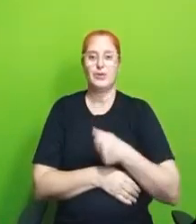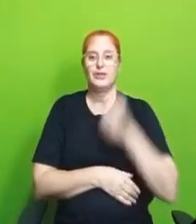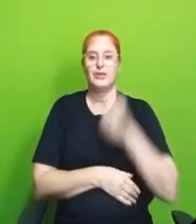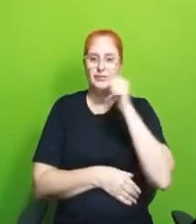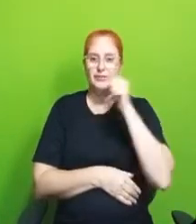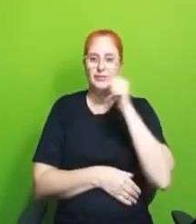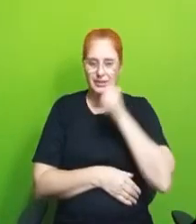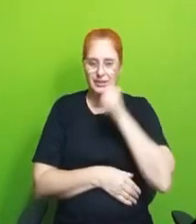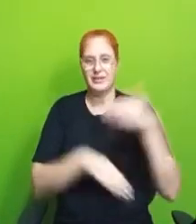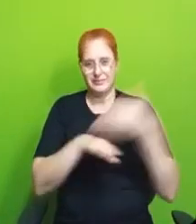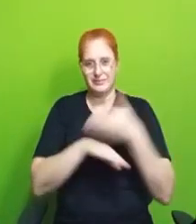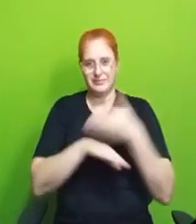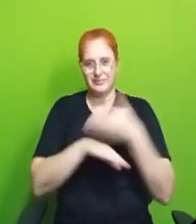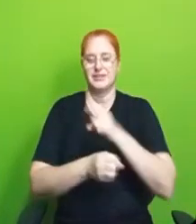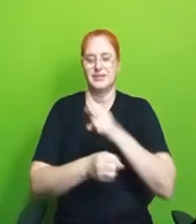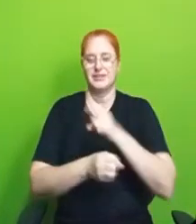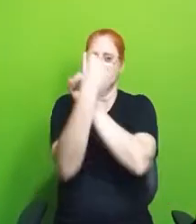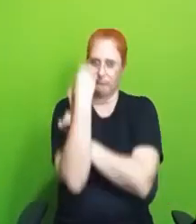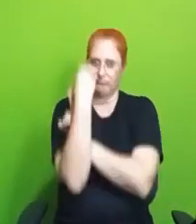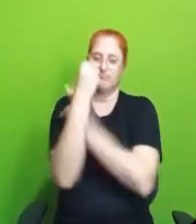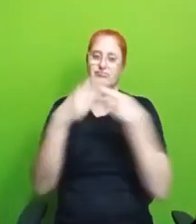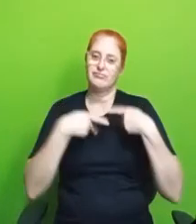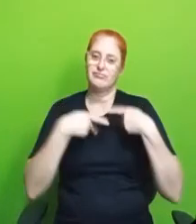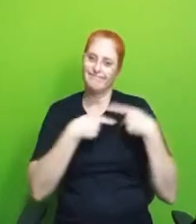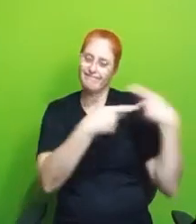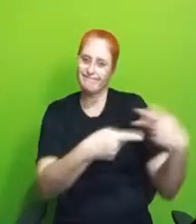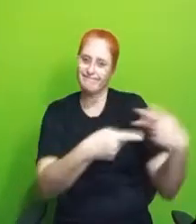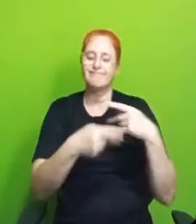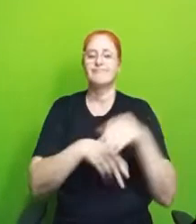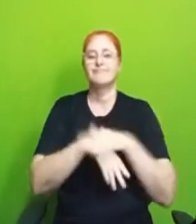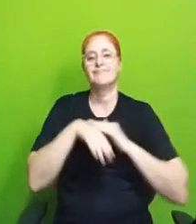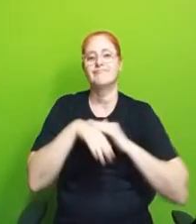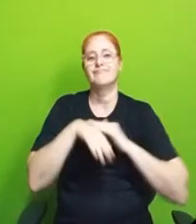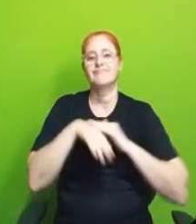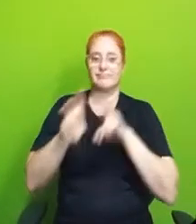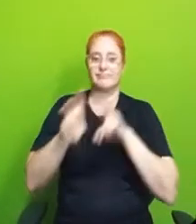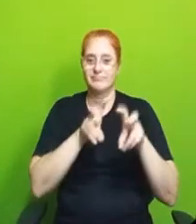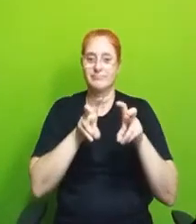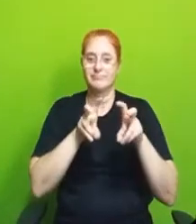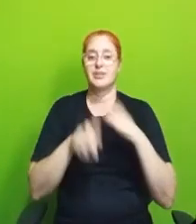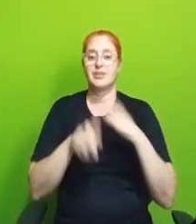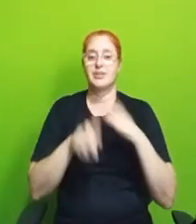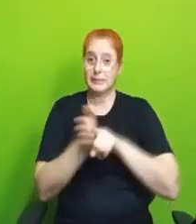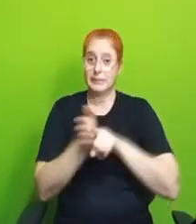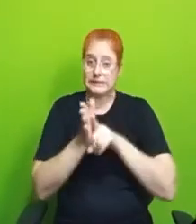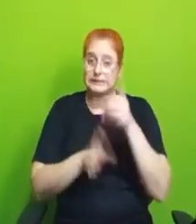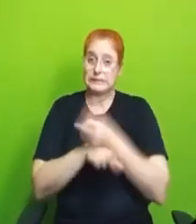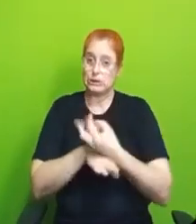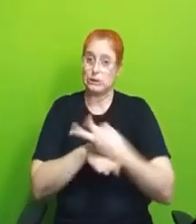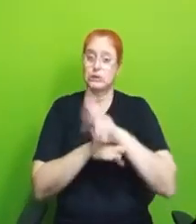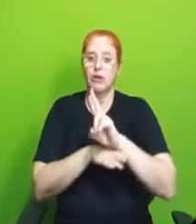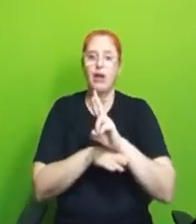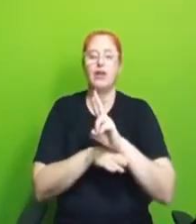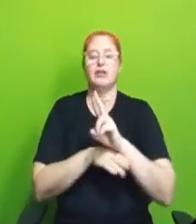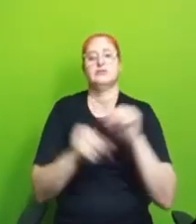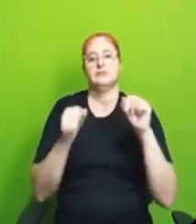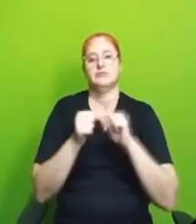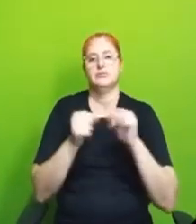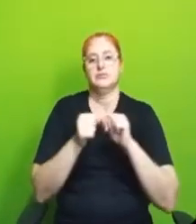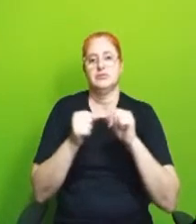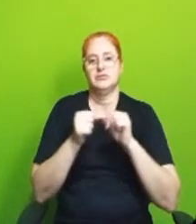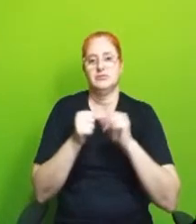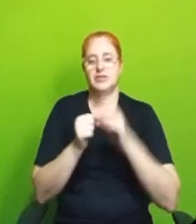Feminista pelo convite para conversar hoje sobre a minha pesquisa de doutorado, que foi feita, acho que a primeira coisa a